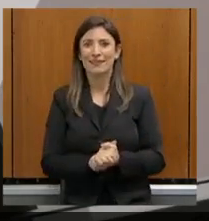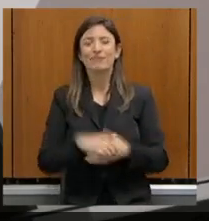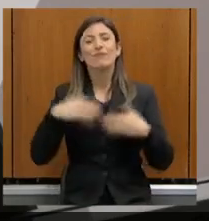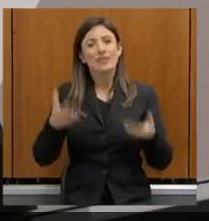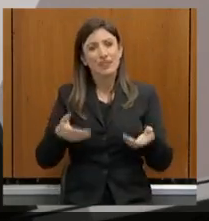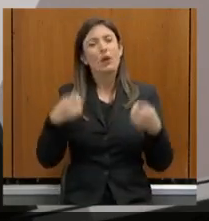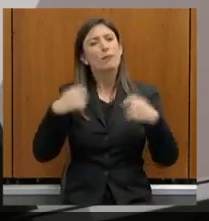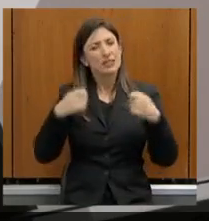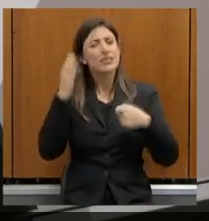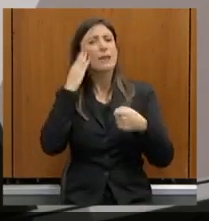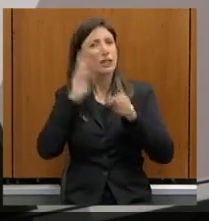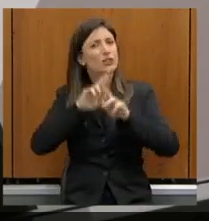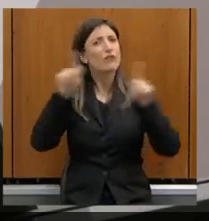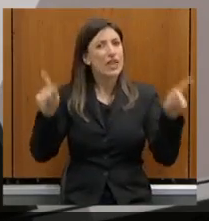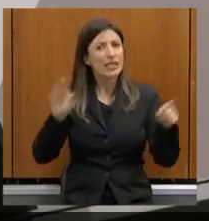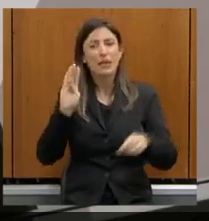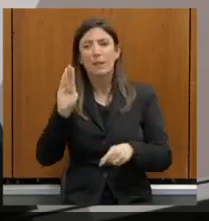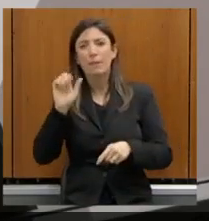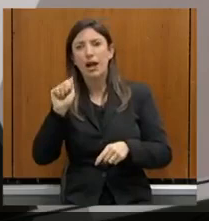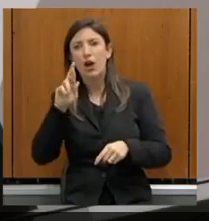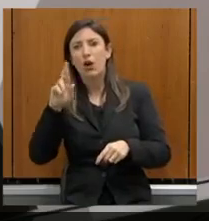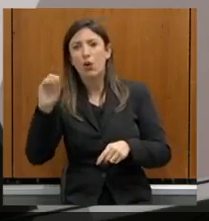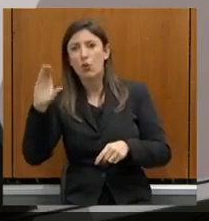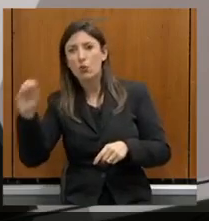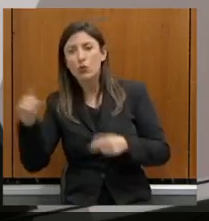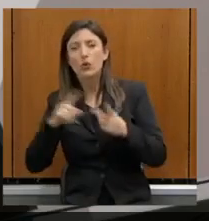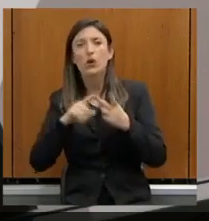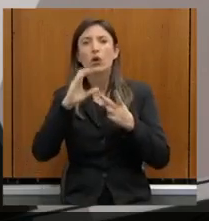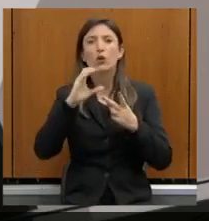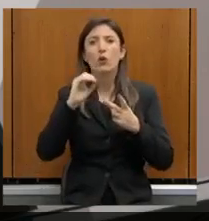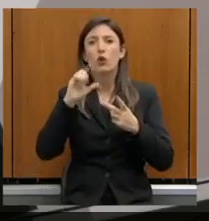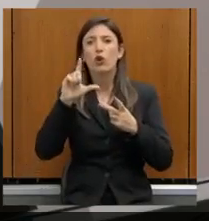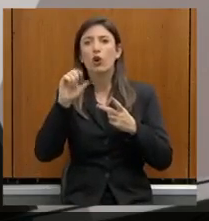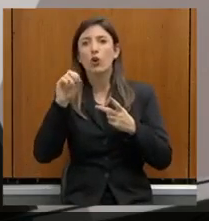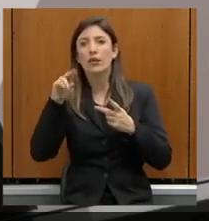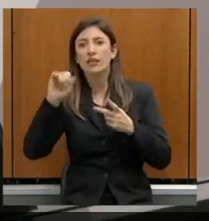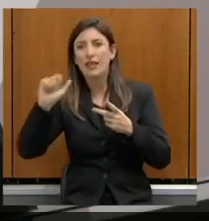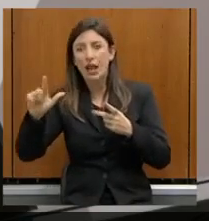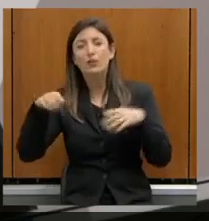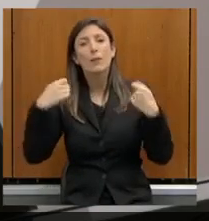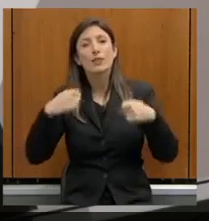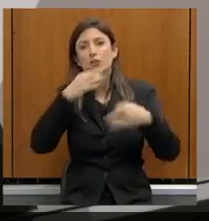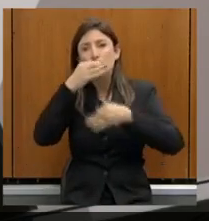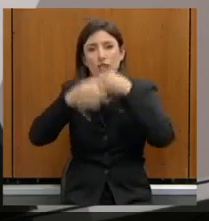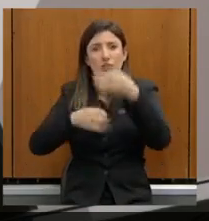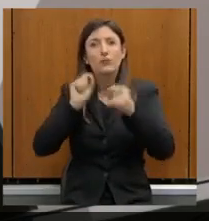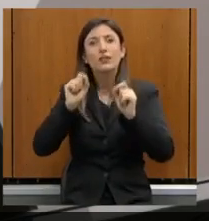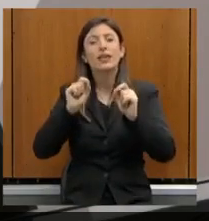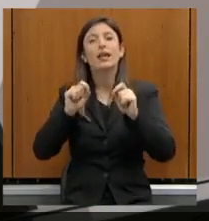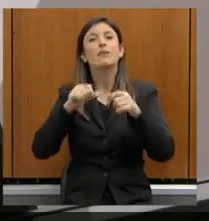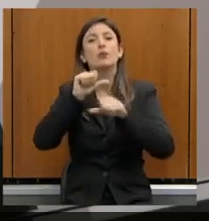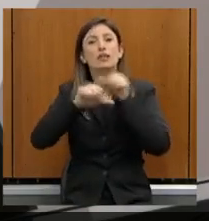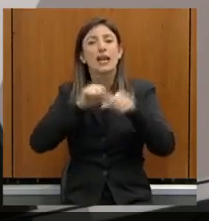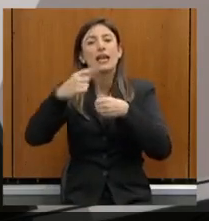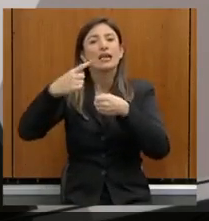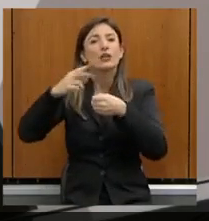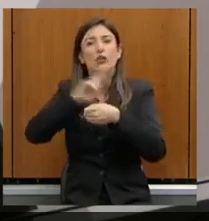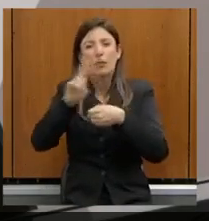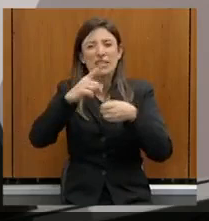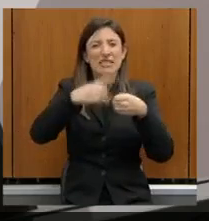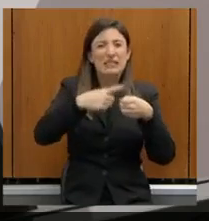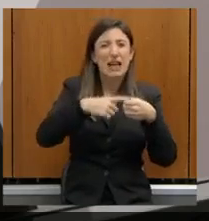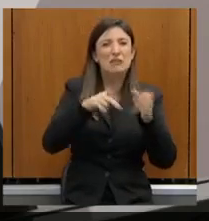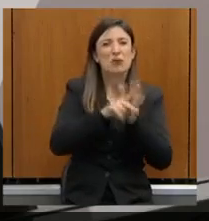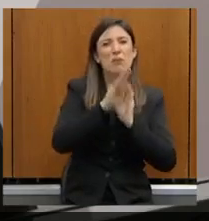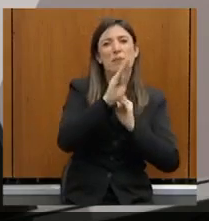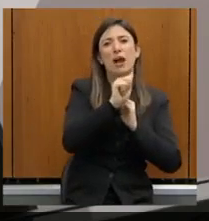colonial, sugerir a eles que mudem o nome para cidades do barroco e do colonial, porque cidades